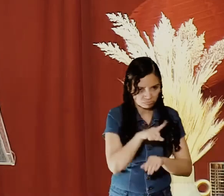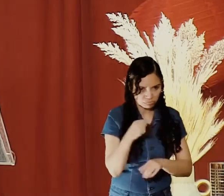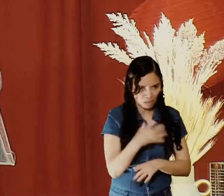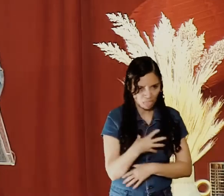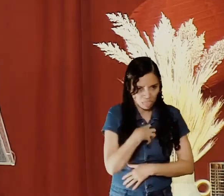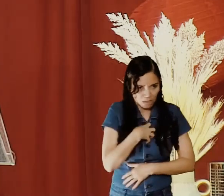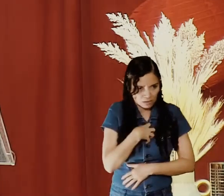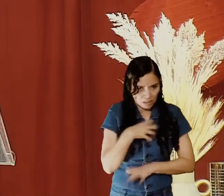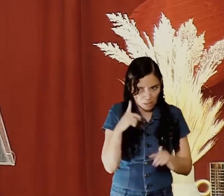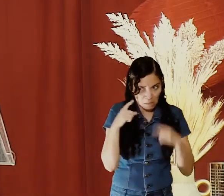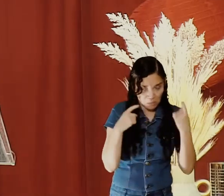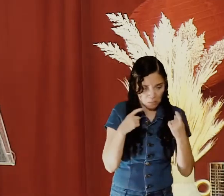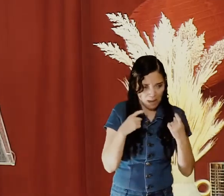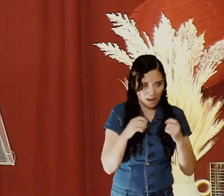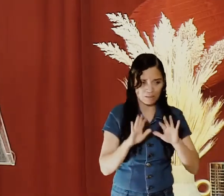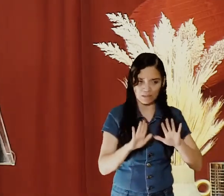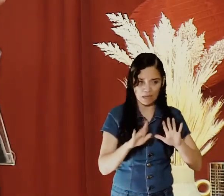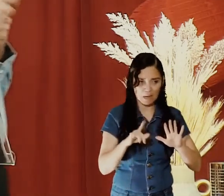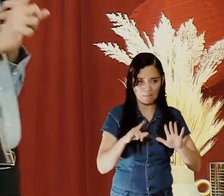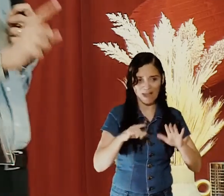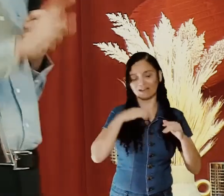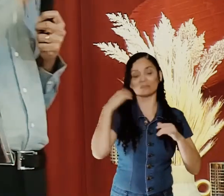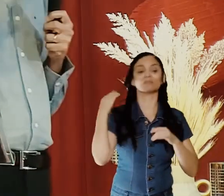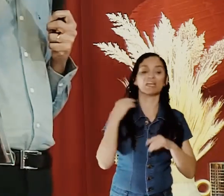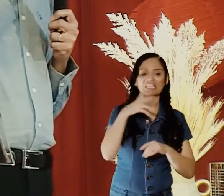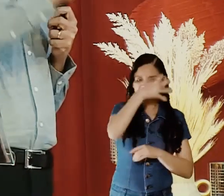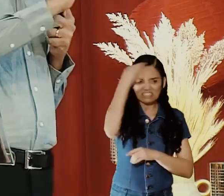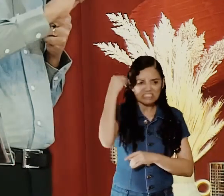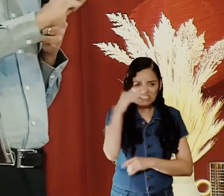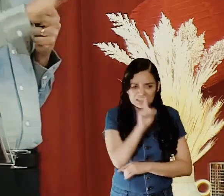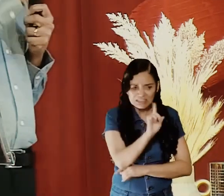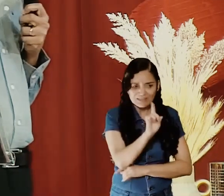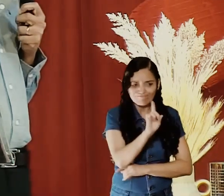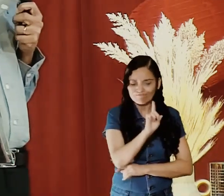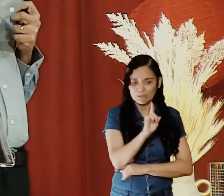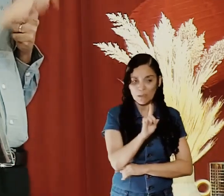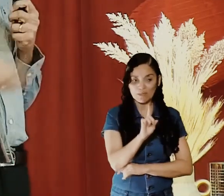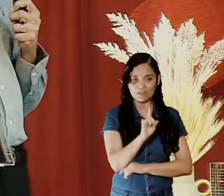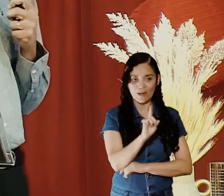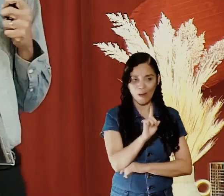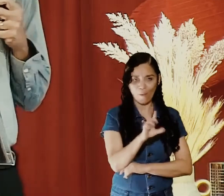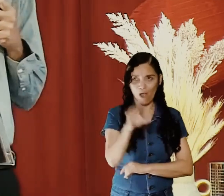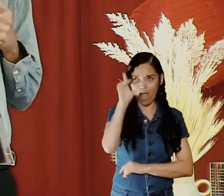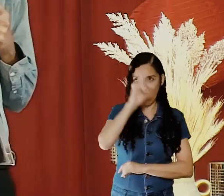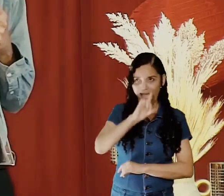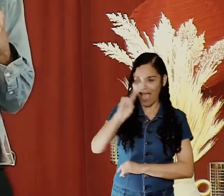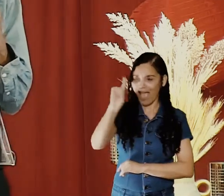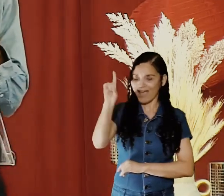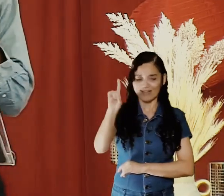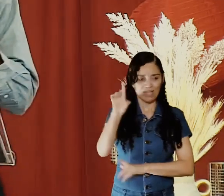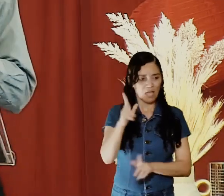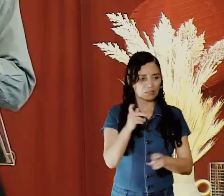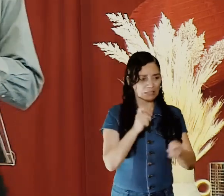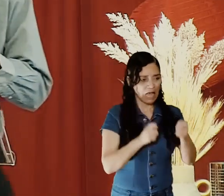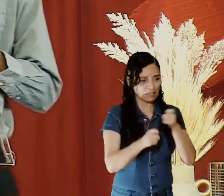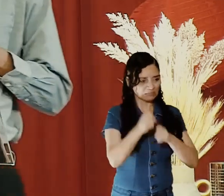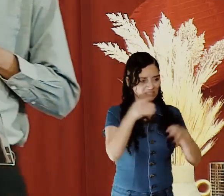não podemos esquecer que o Deus da história, ele tem tudo nas suas mãos. Cada